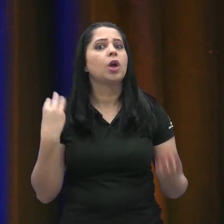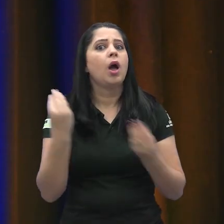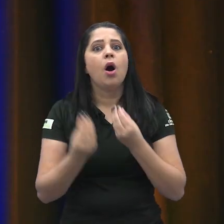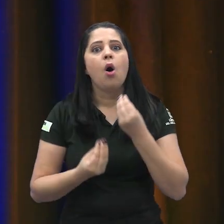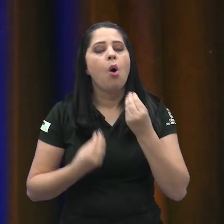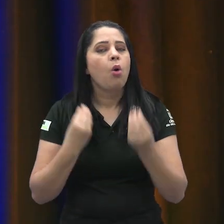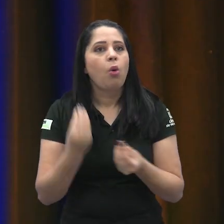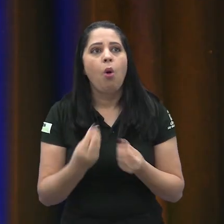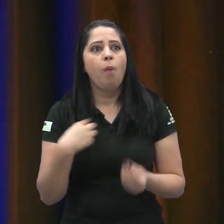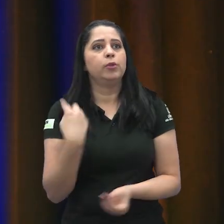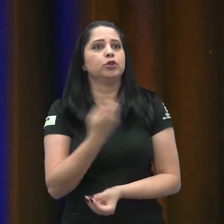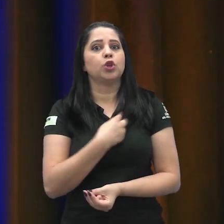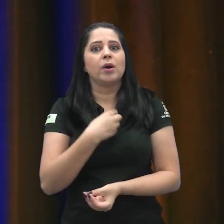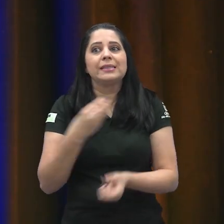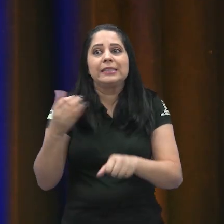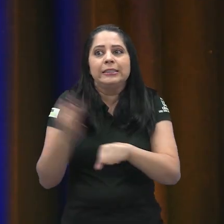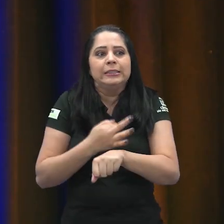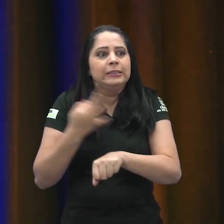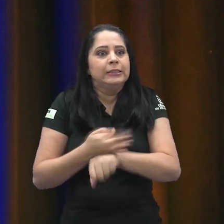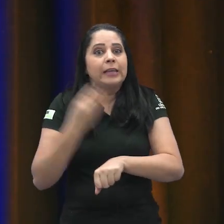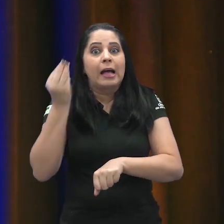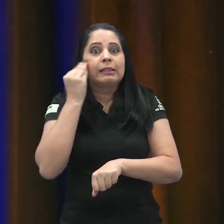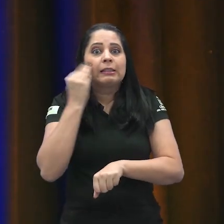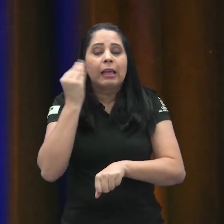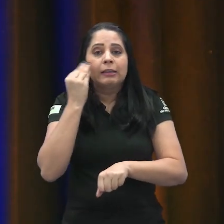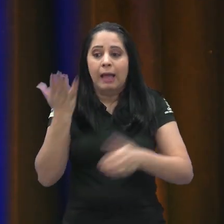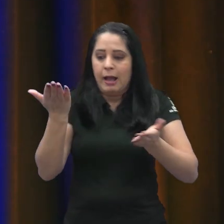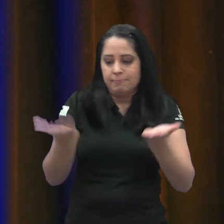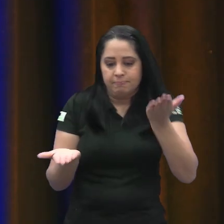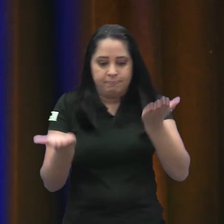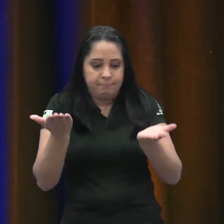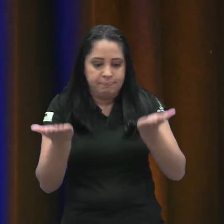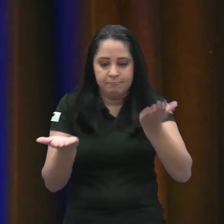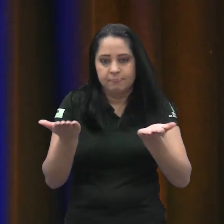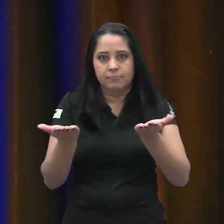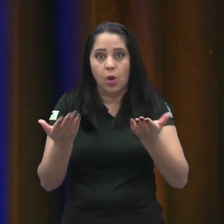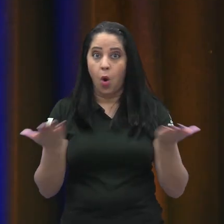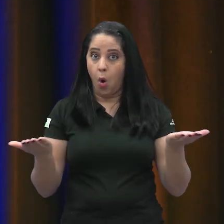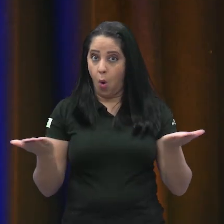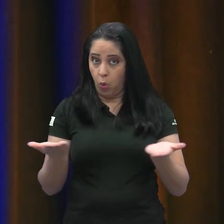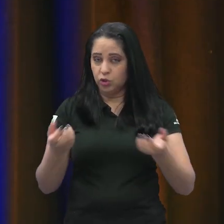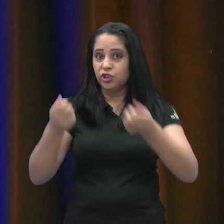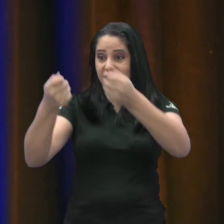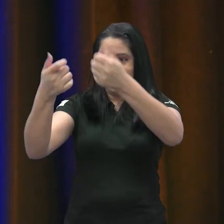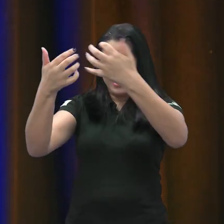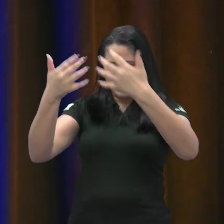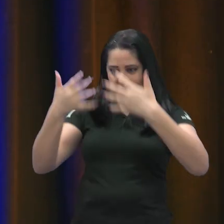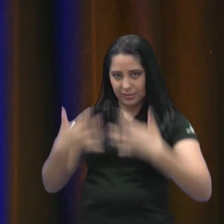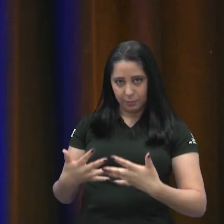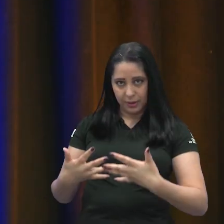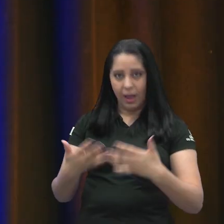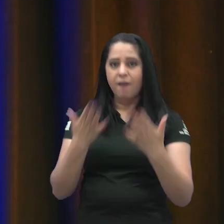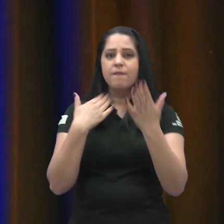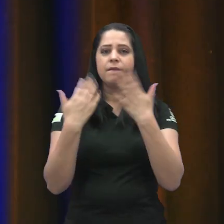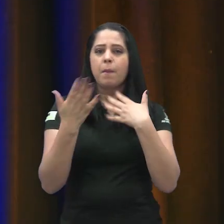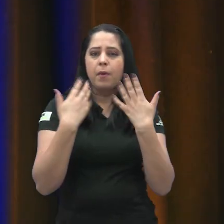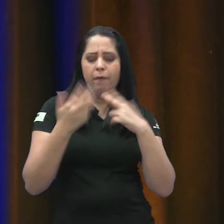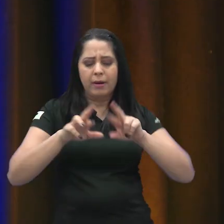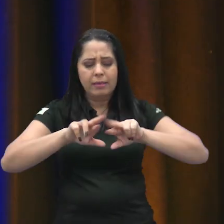nossa energia para que todos os campos da nossa vida estejam equilibrados? Para responder essa pergunta, vamos ter